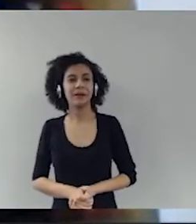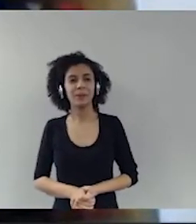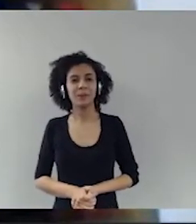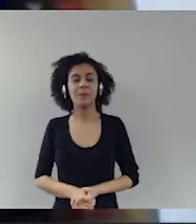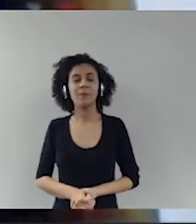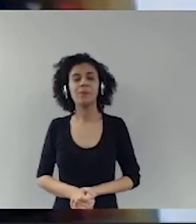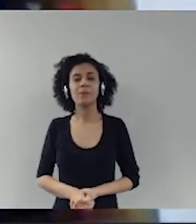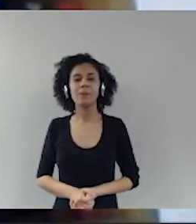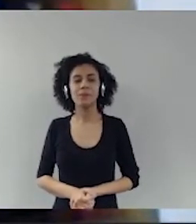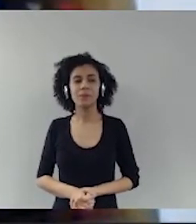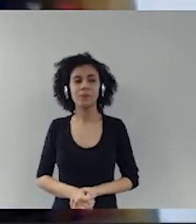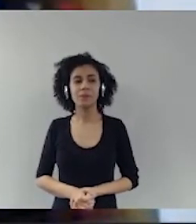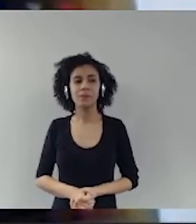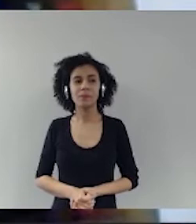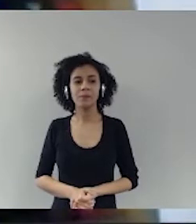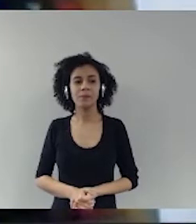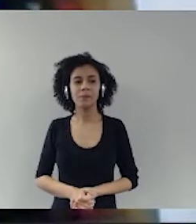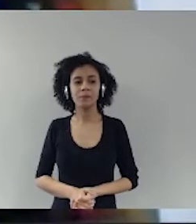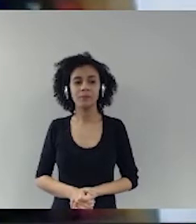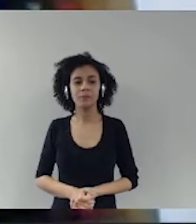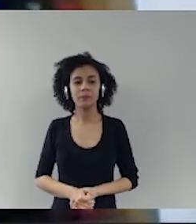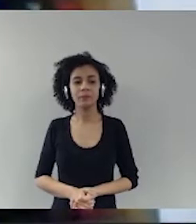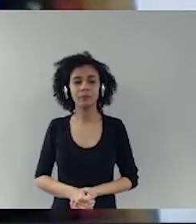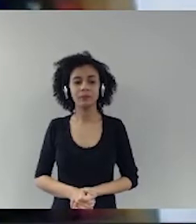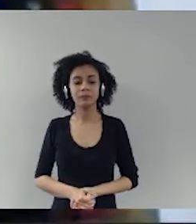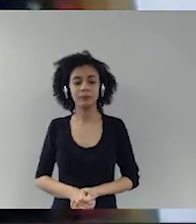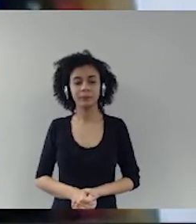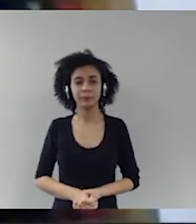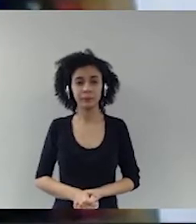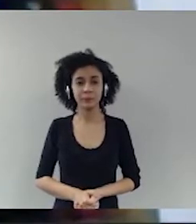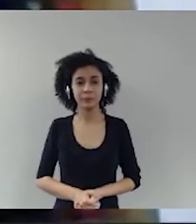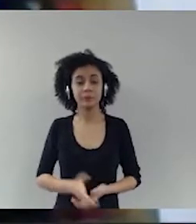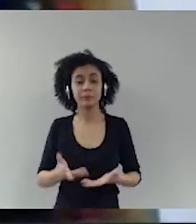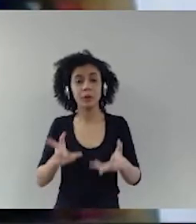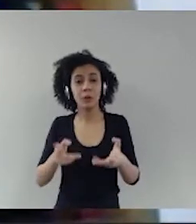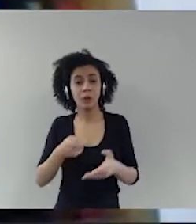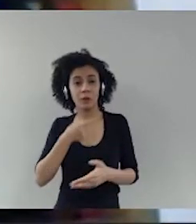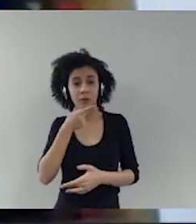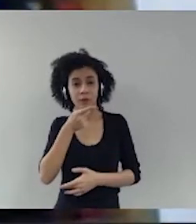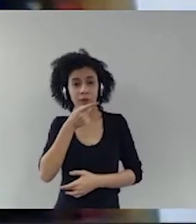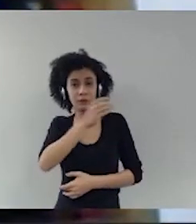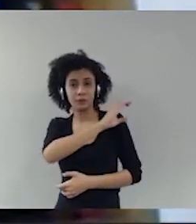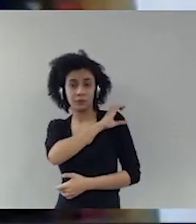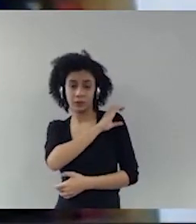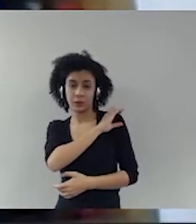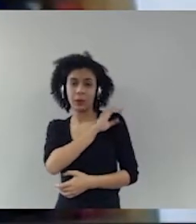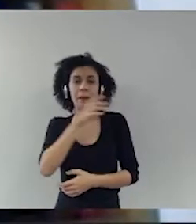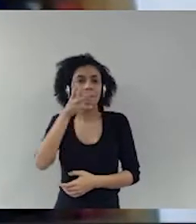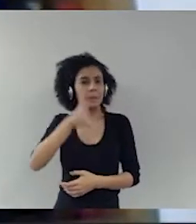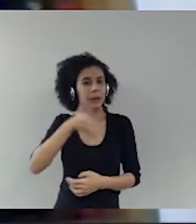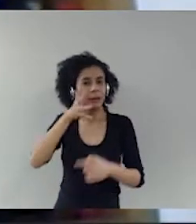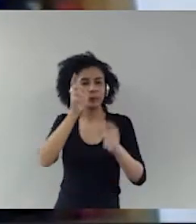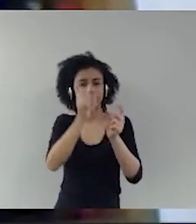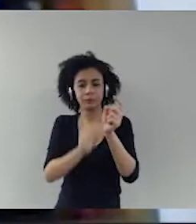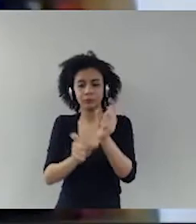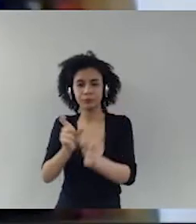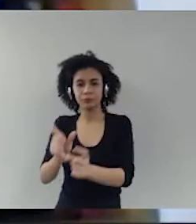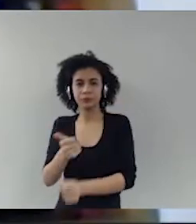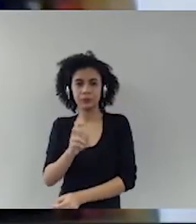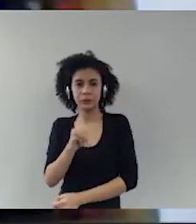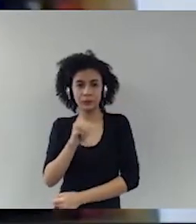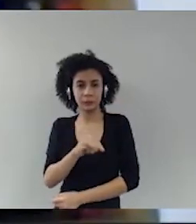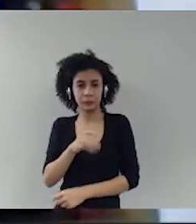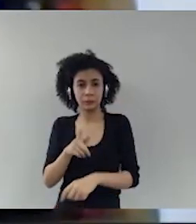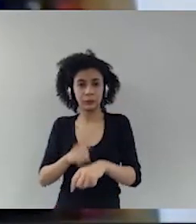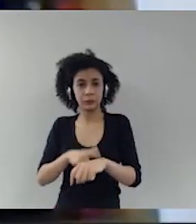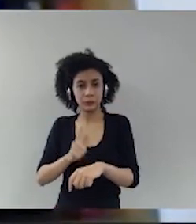Bem, como foi dito pela coordenação, né, cada palestrante terá 15 minutos de